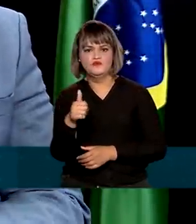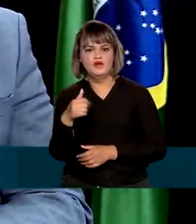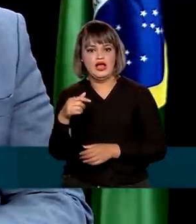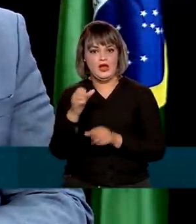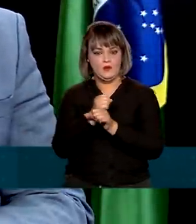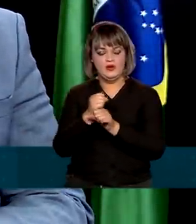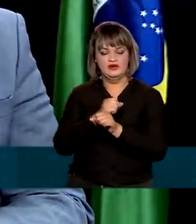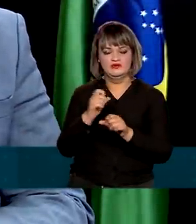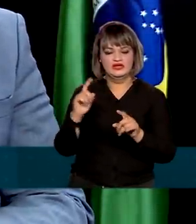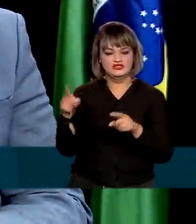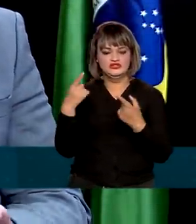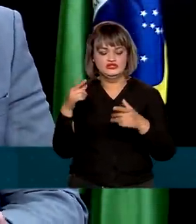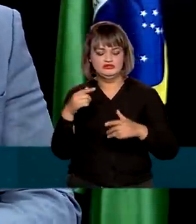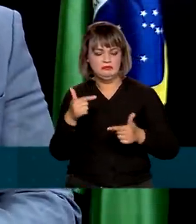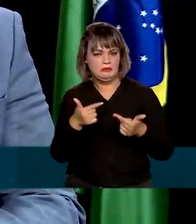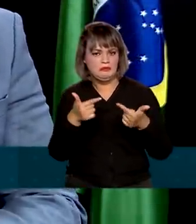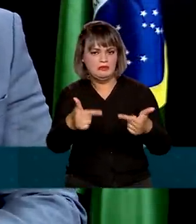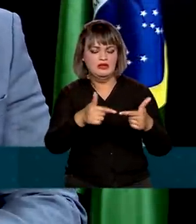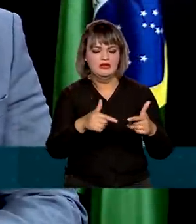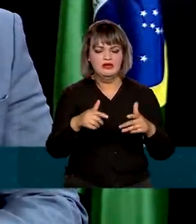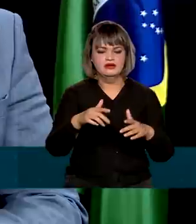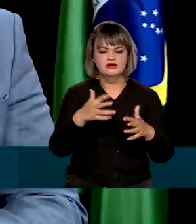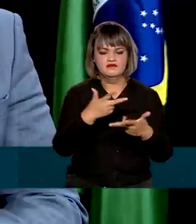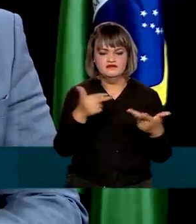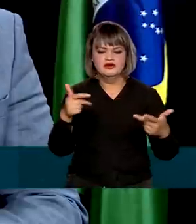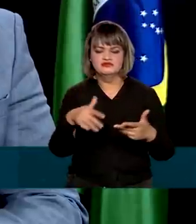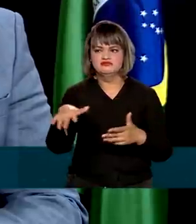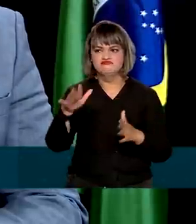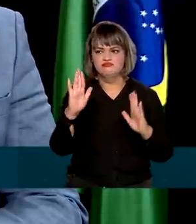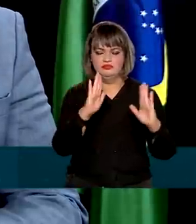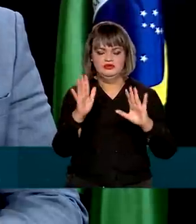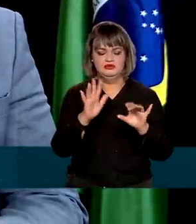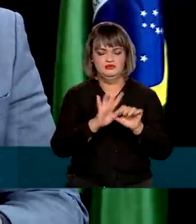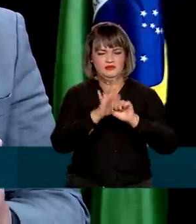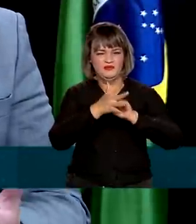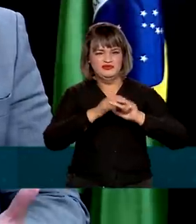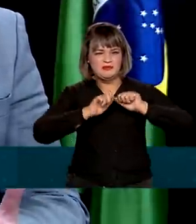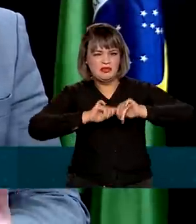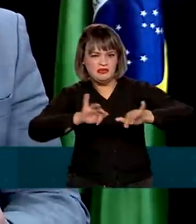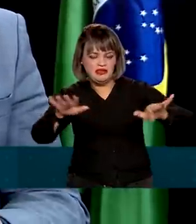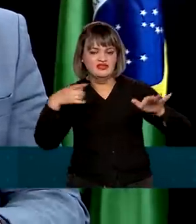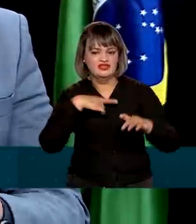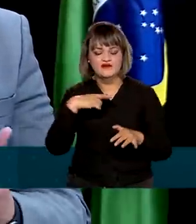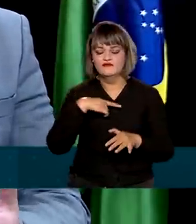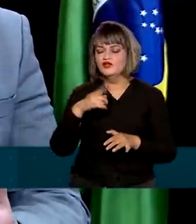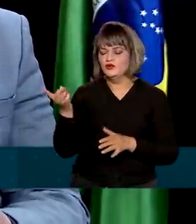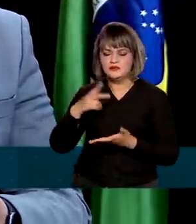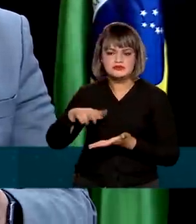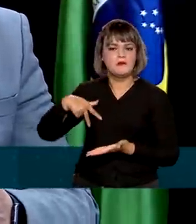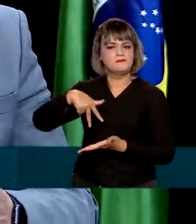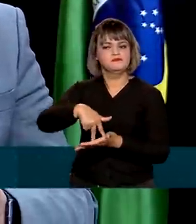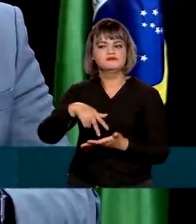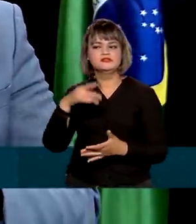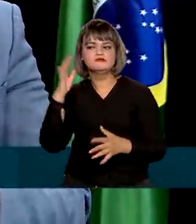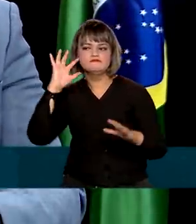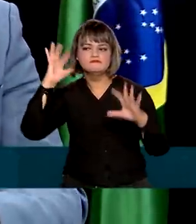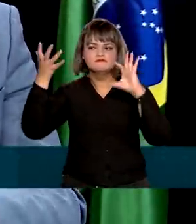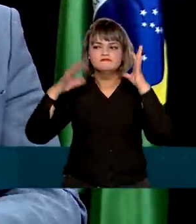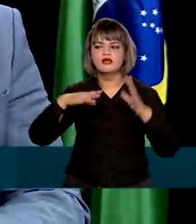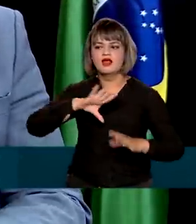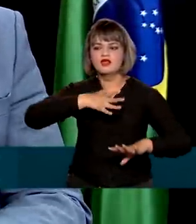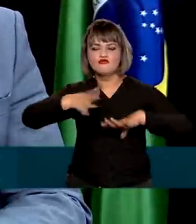provocada até ainda pelas repercussões da pandemia do corrigir a gente se lançou ao mercado ousamos